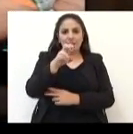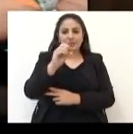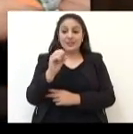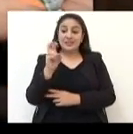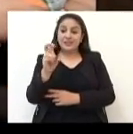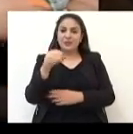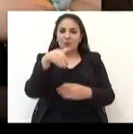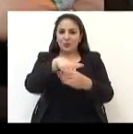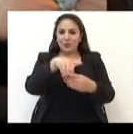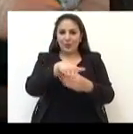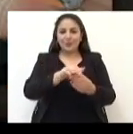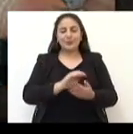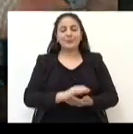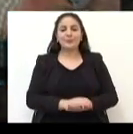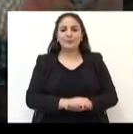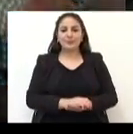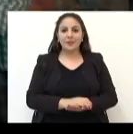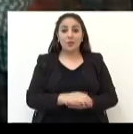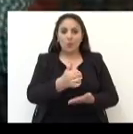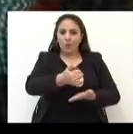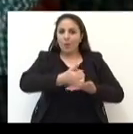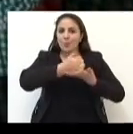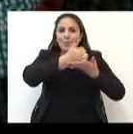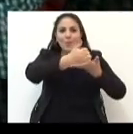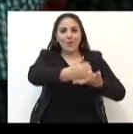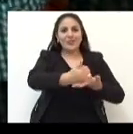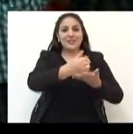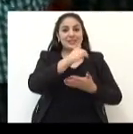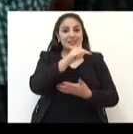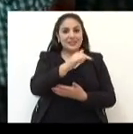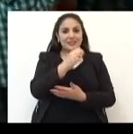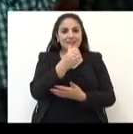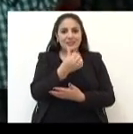85.505 votos, ou seja, um apoio de